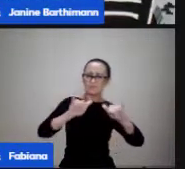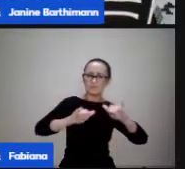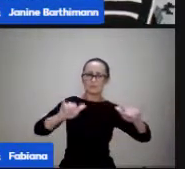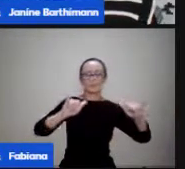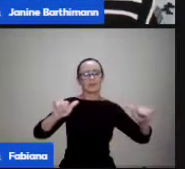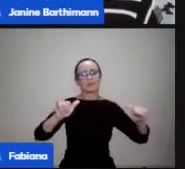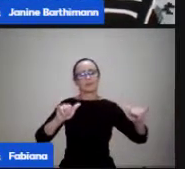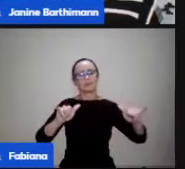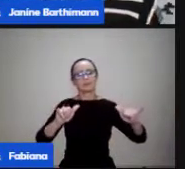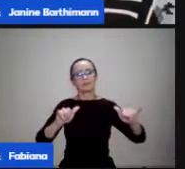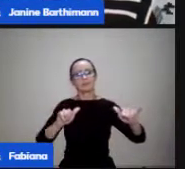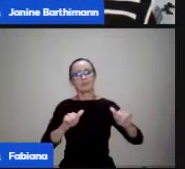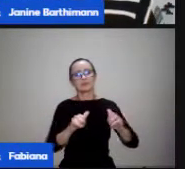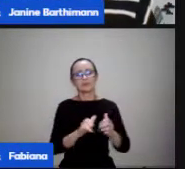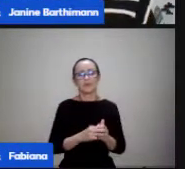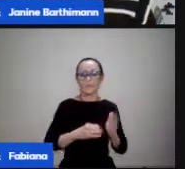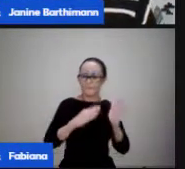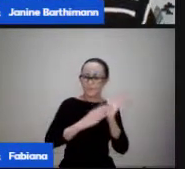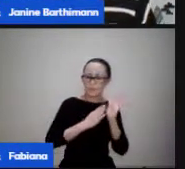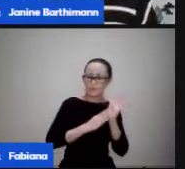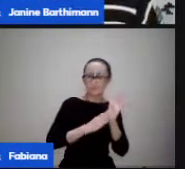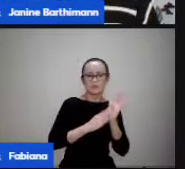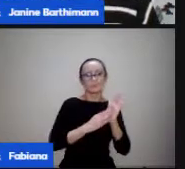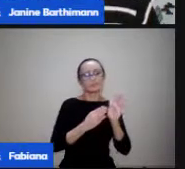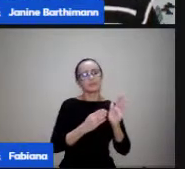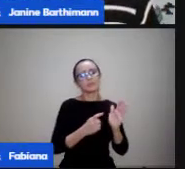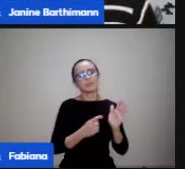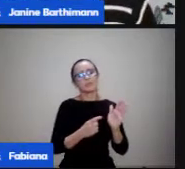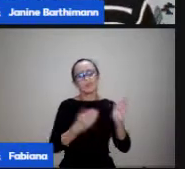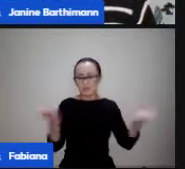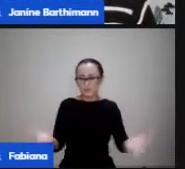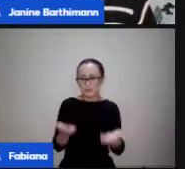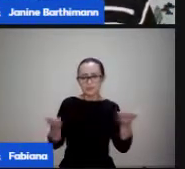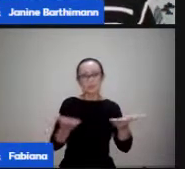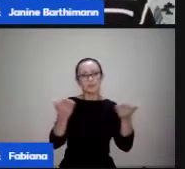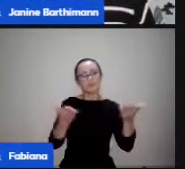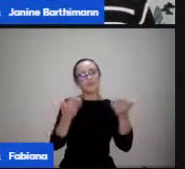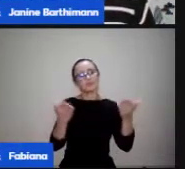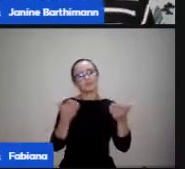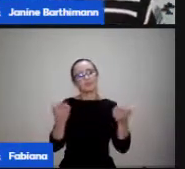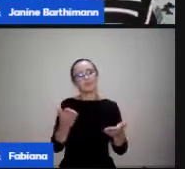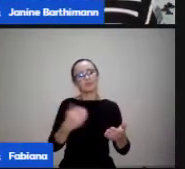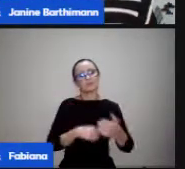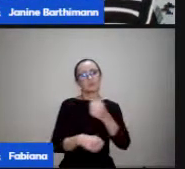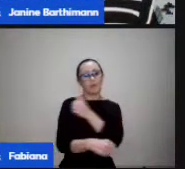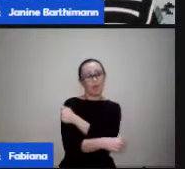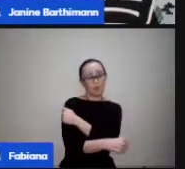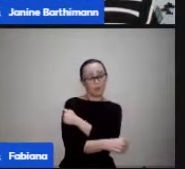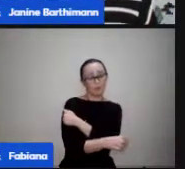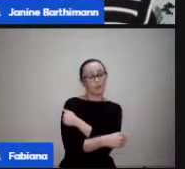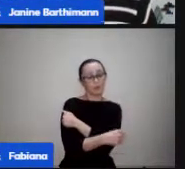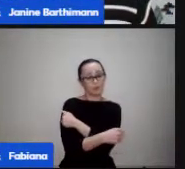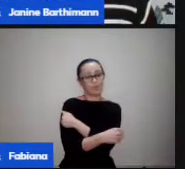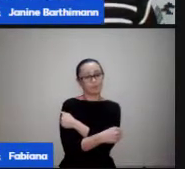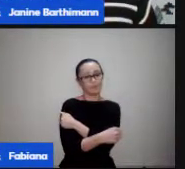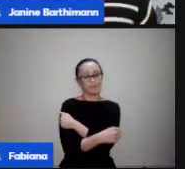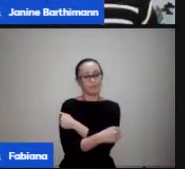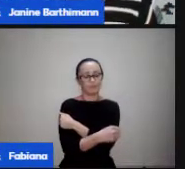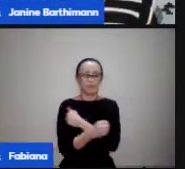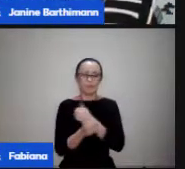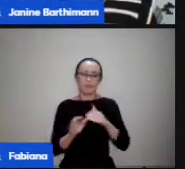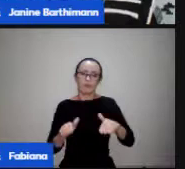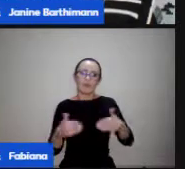metodologias que busquem essa evolução, essa aprendizagem, esse potencial do meu aluno, né? Então, o